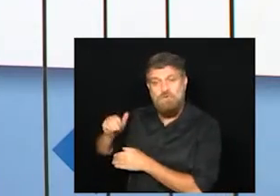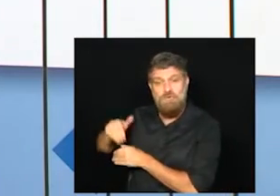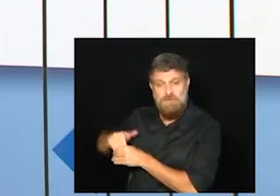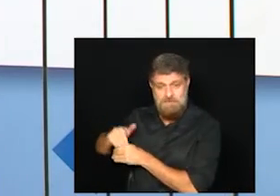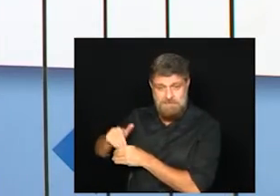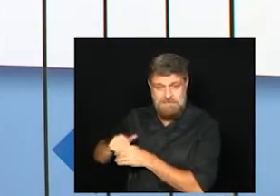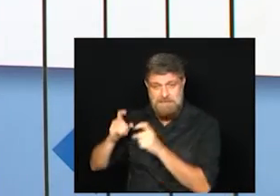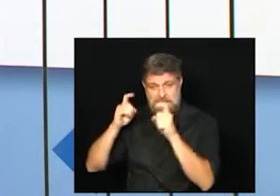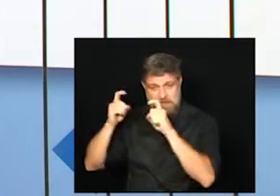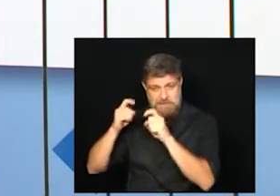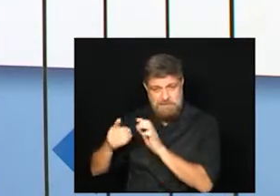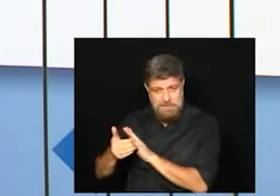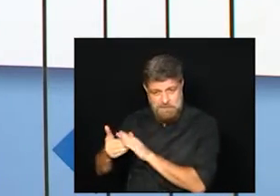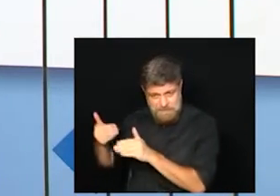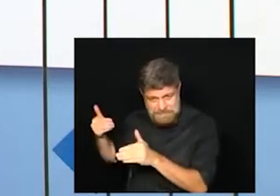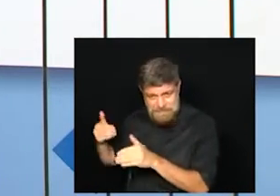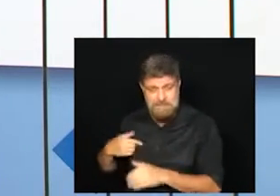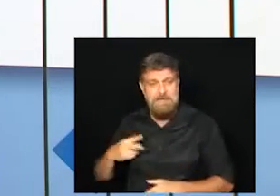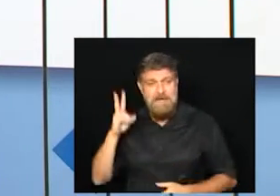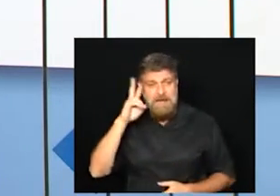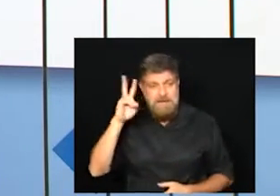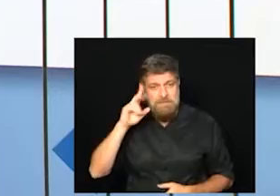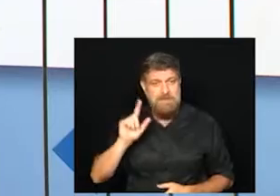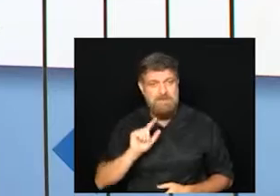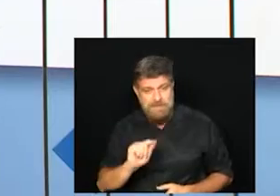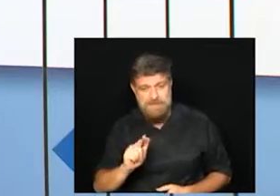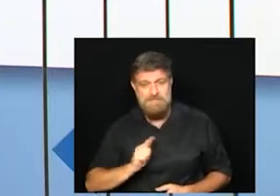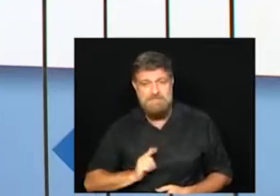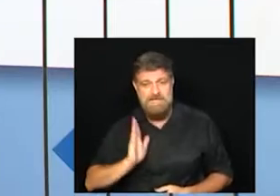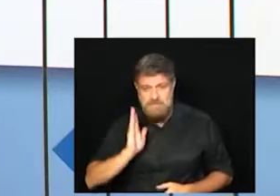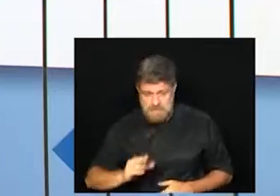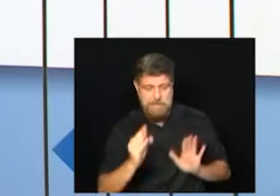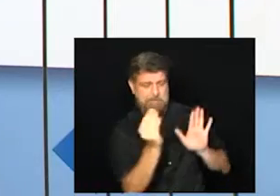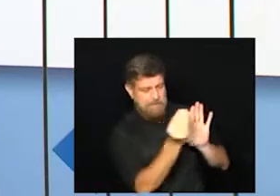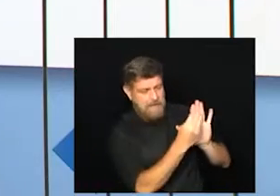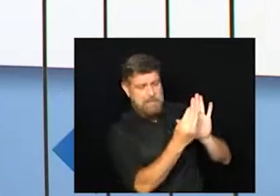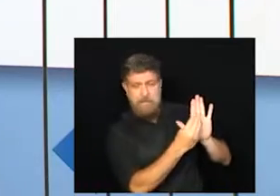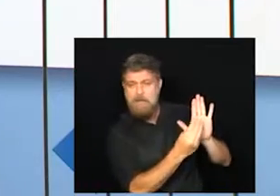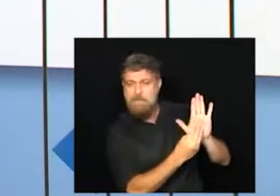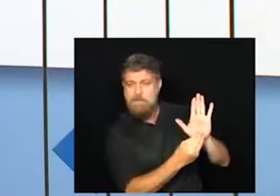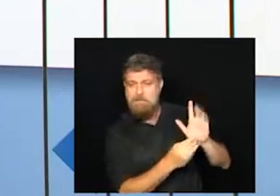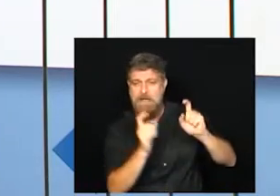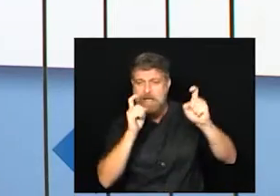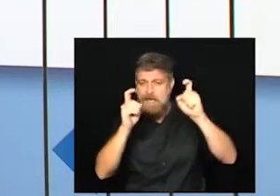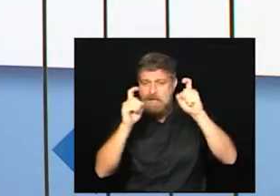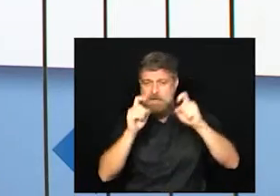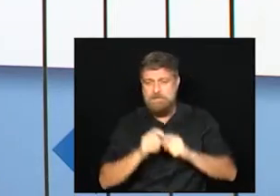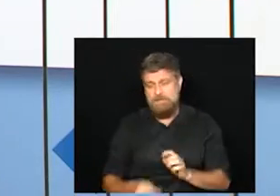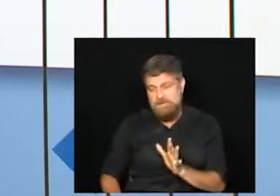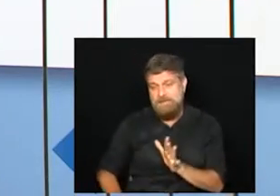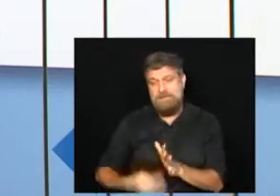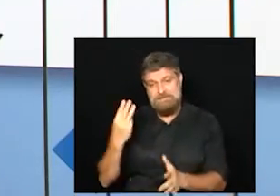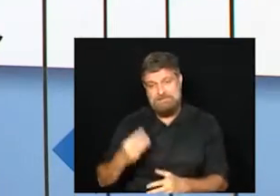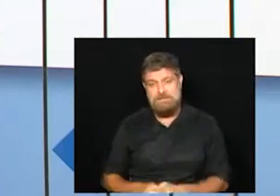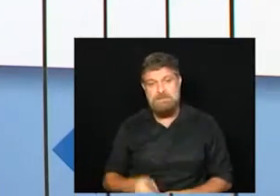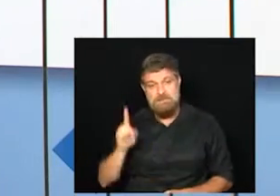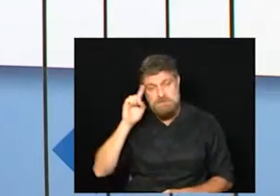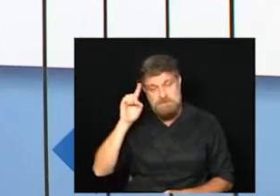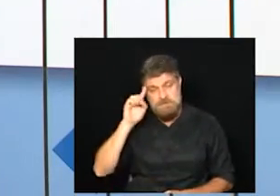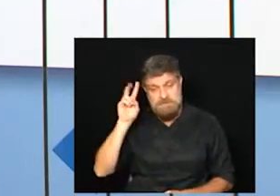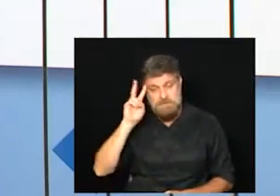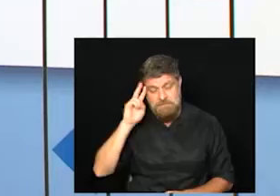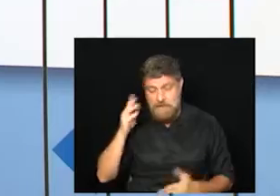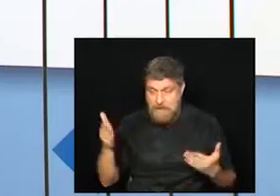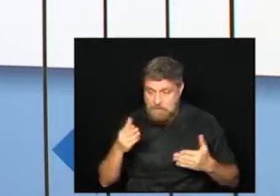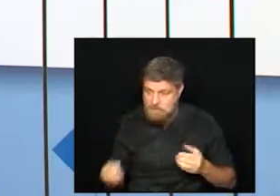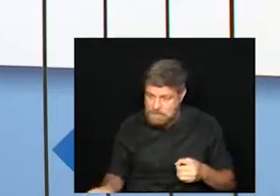Lembrando que as matérias de reunião anterior são aquelas que estavam pautadas na reunião ordinária da última segunda-feira e que agora